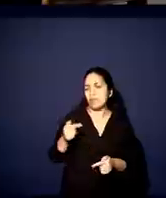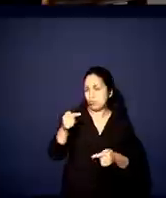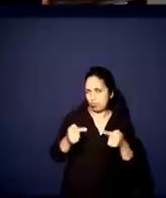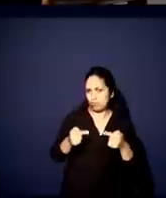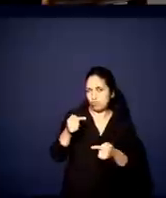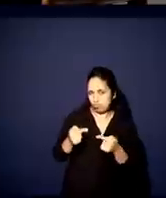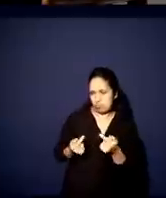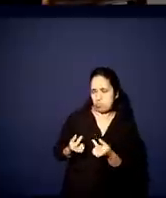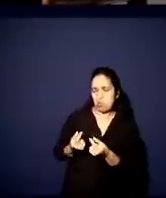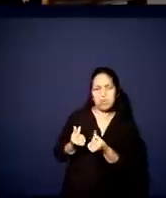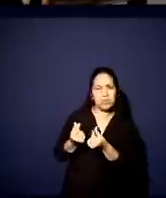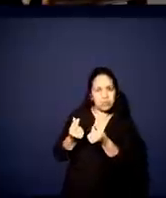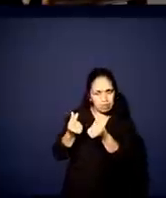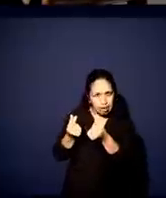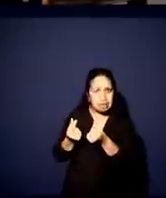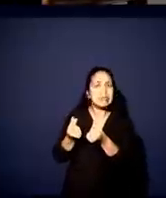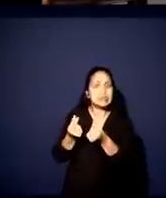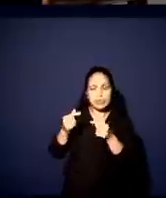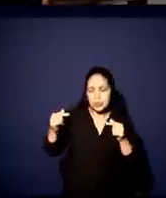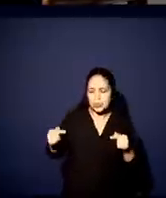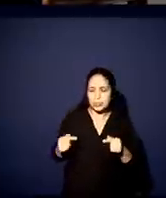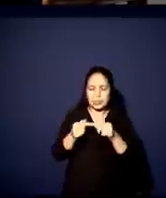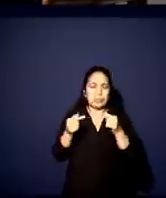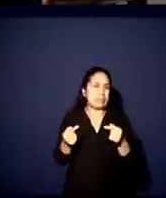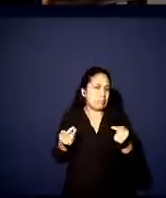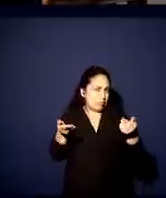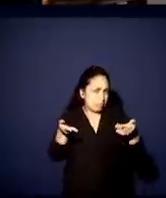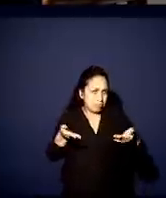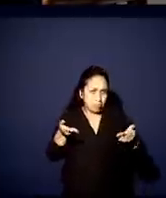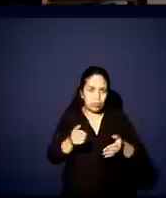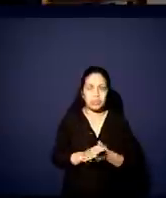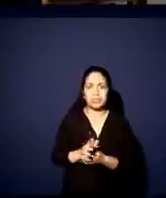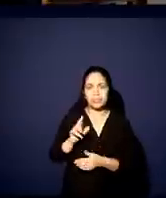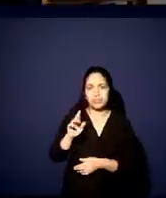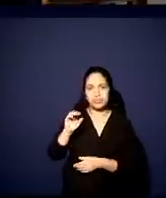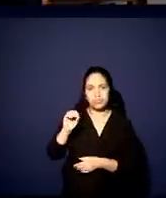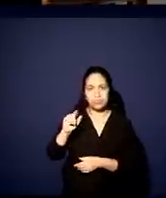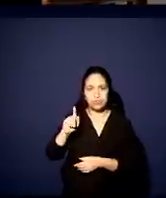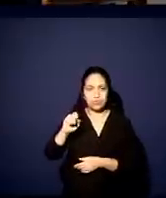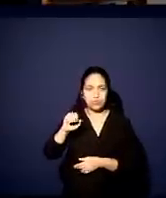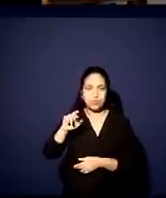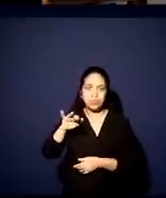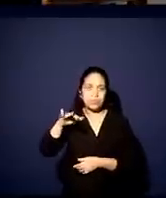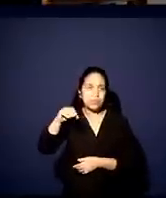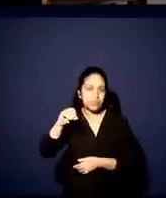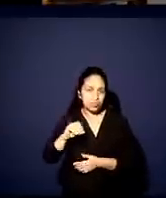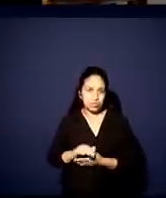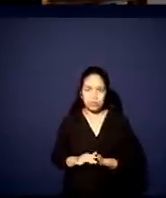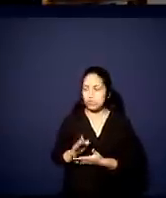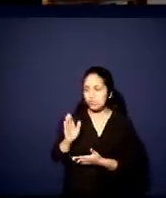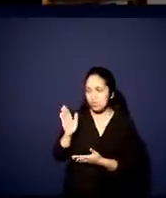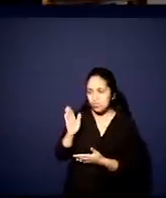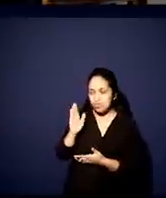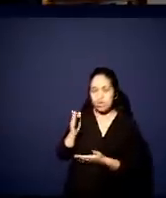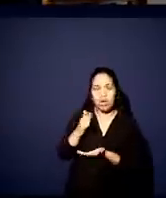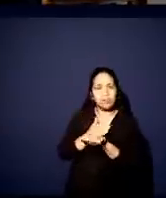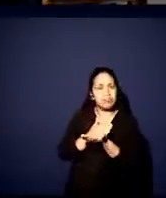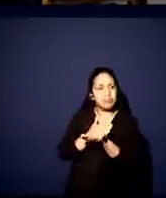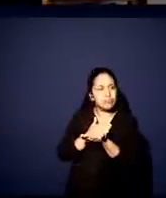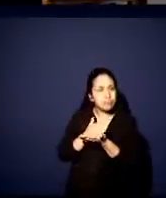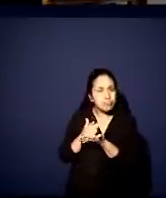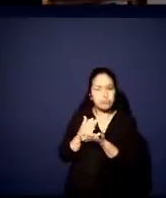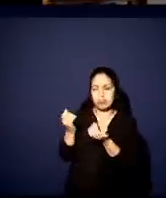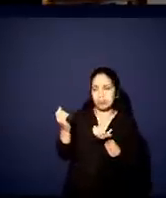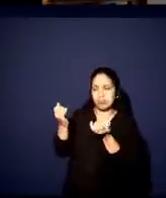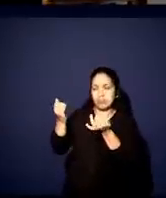monetária como talvez a mais pertinente nesse momento. Rogério, você já deu aqui uma pincelada